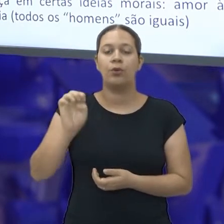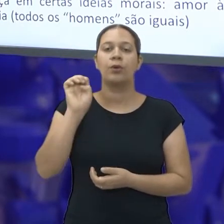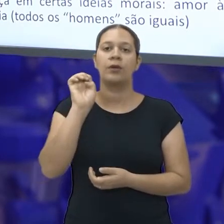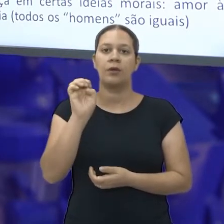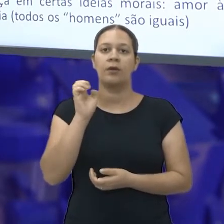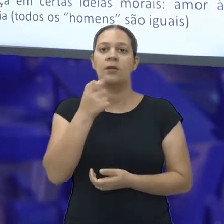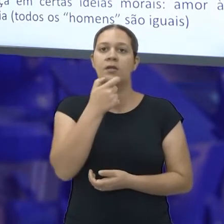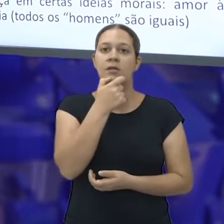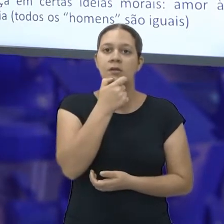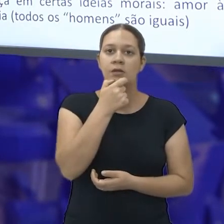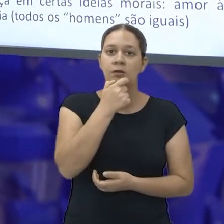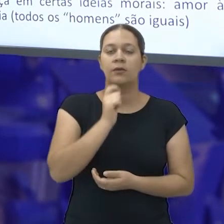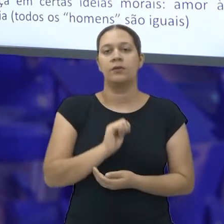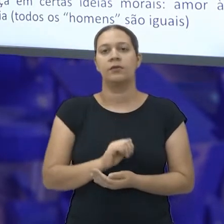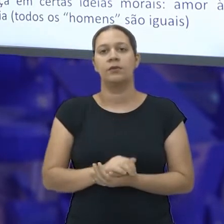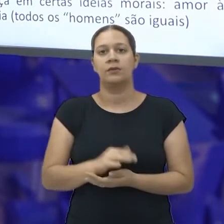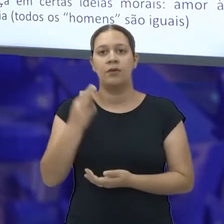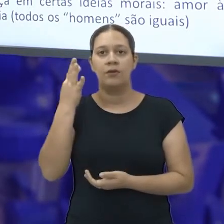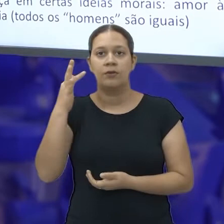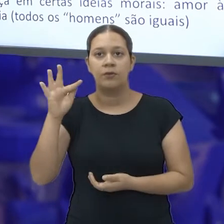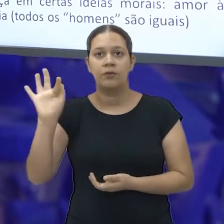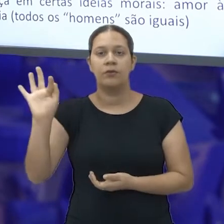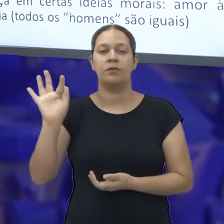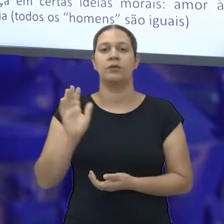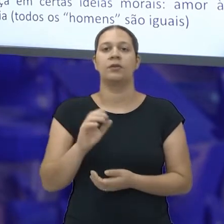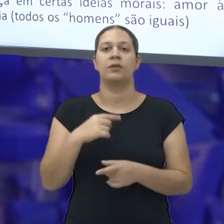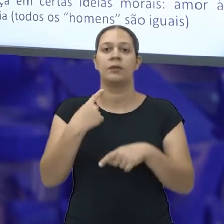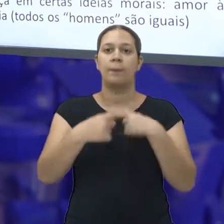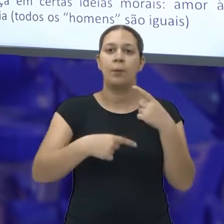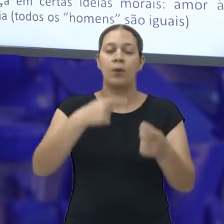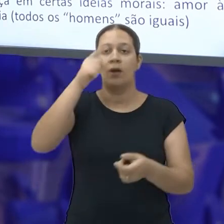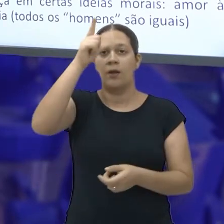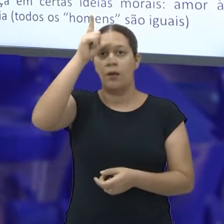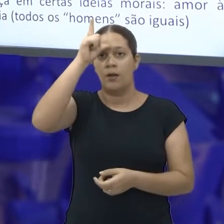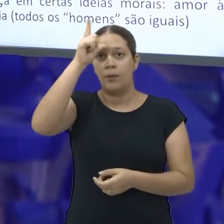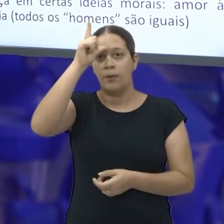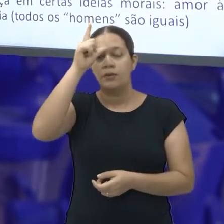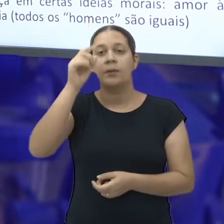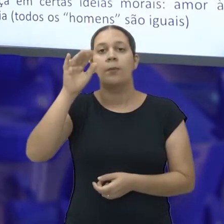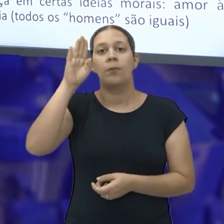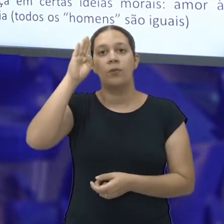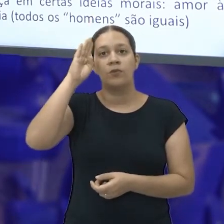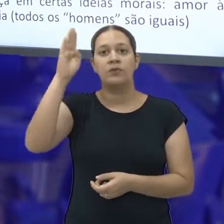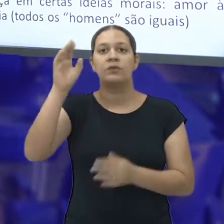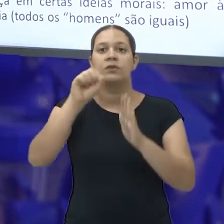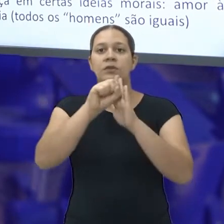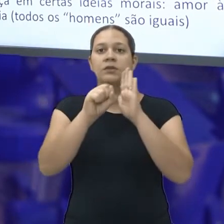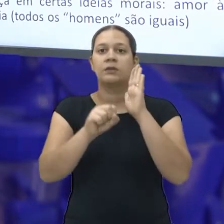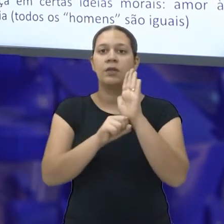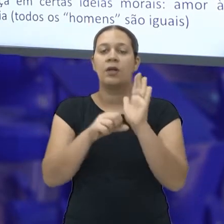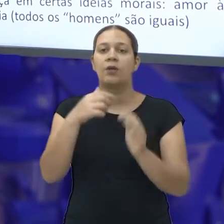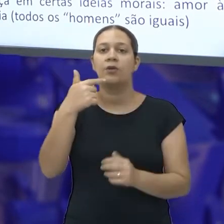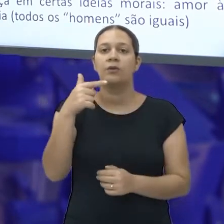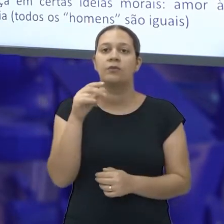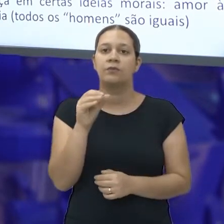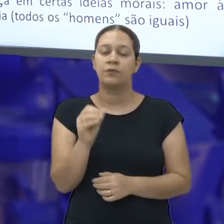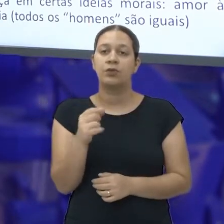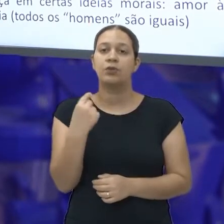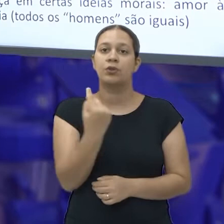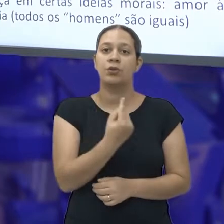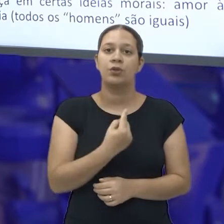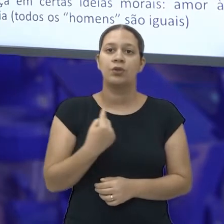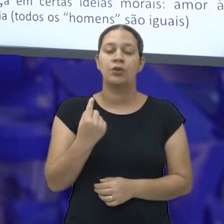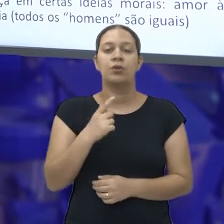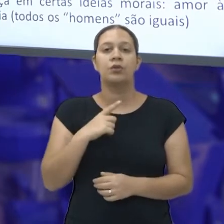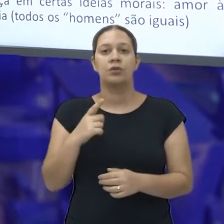como Inglaterra, como França, depois a Alemanha, né? E principalmente no século XX, nós temos